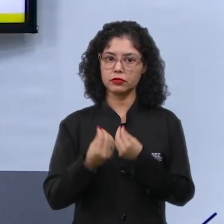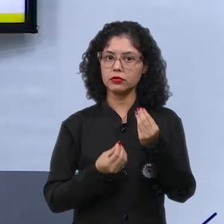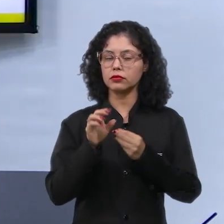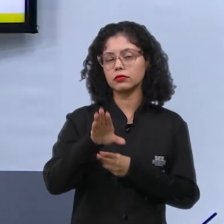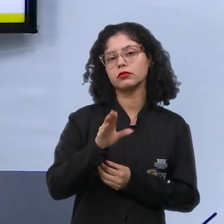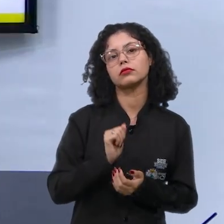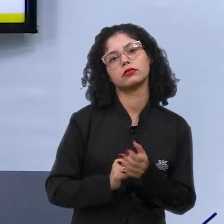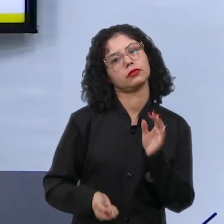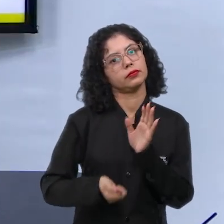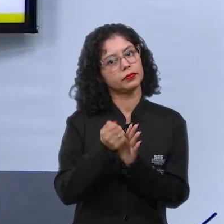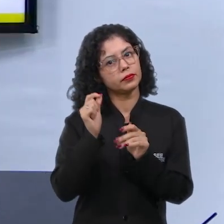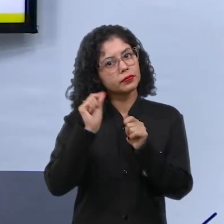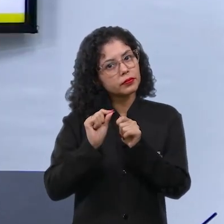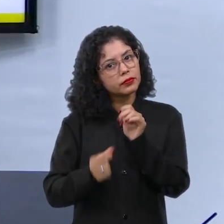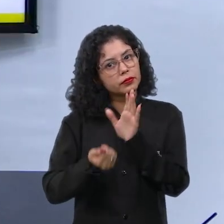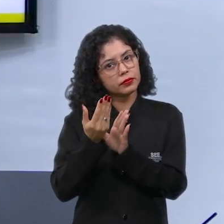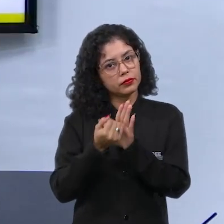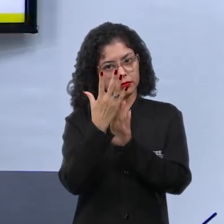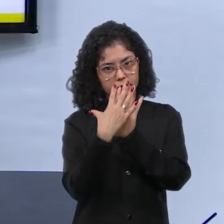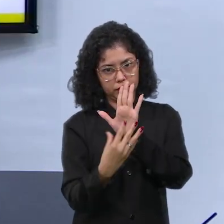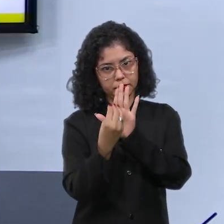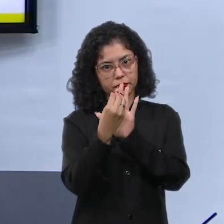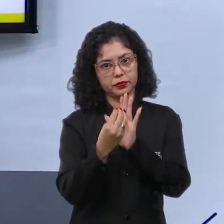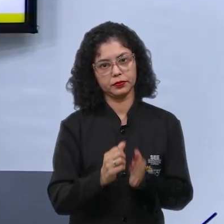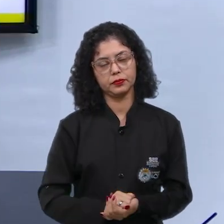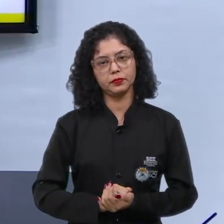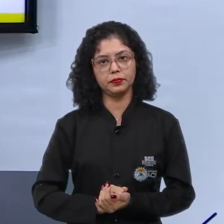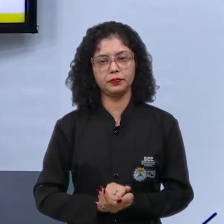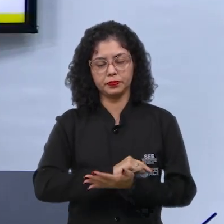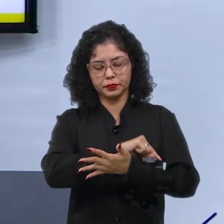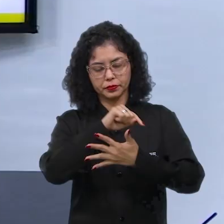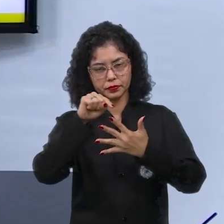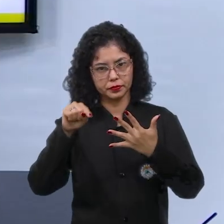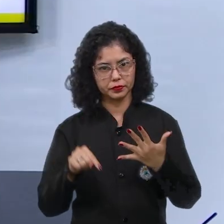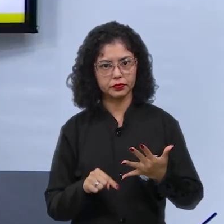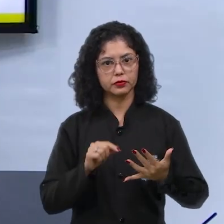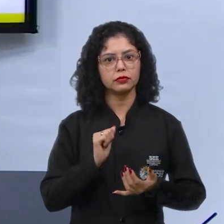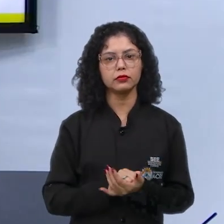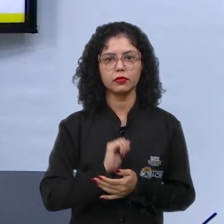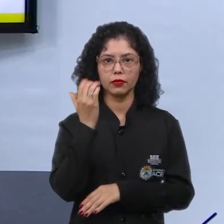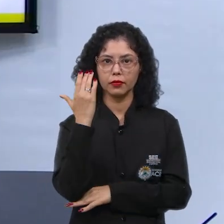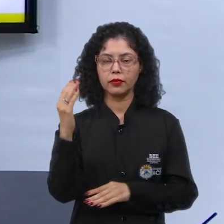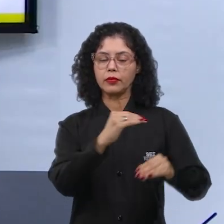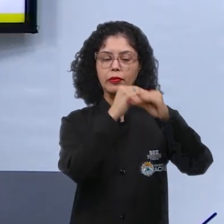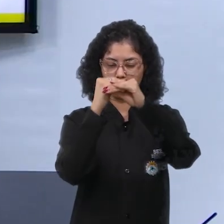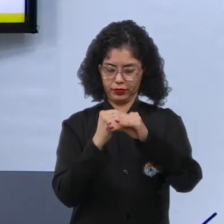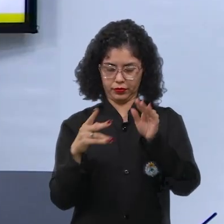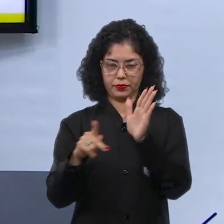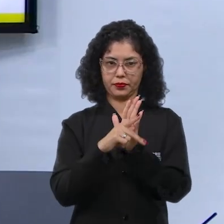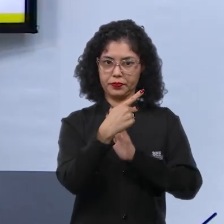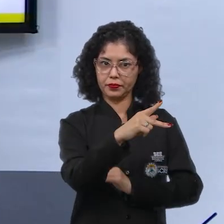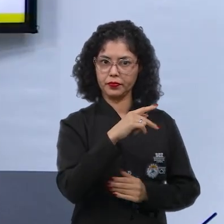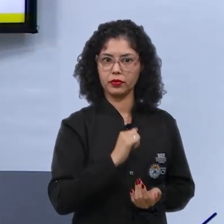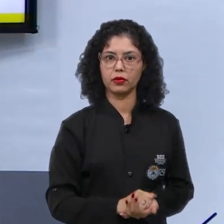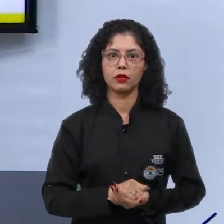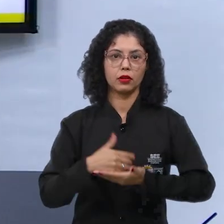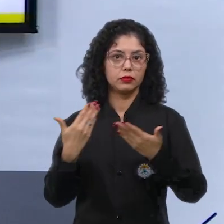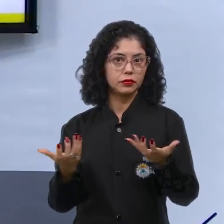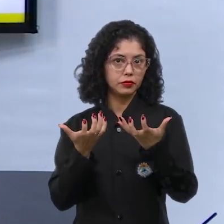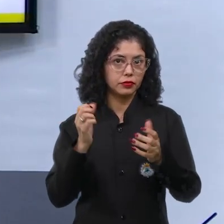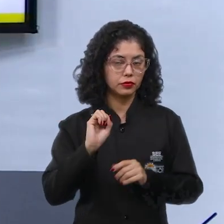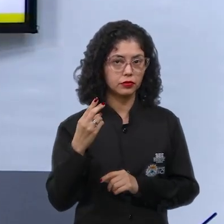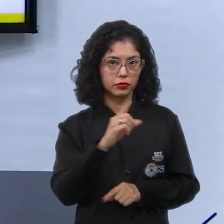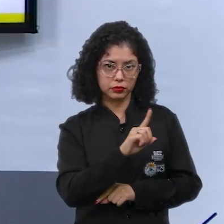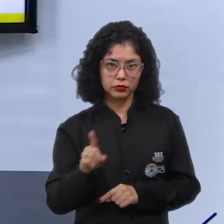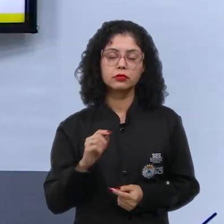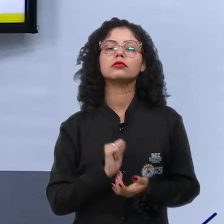ele faz o seu clone de várias, milhares de plantas iguais a ela. Então, querendo ou não, ele vai